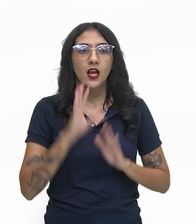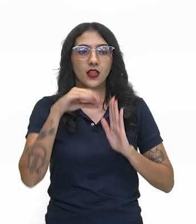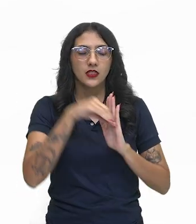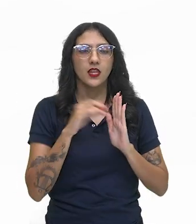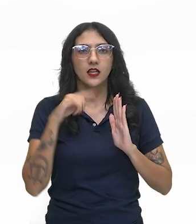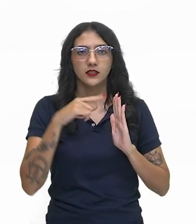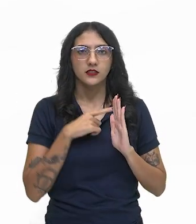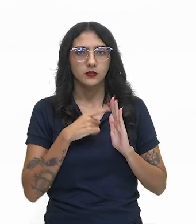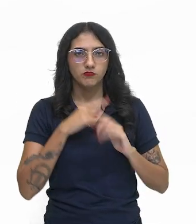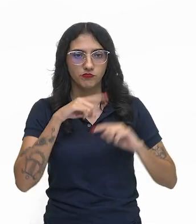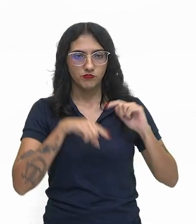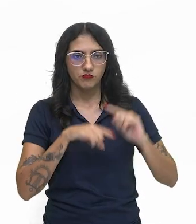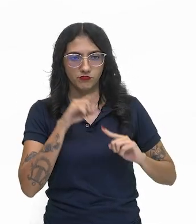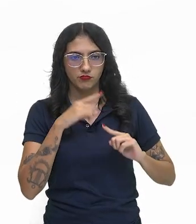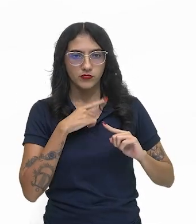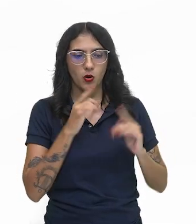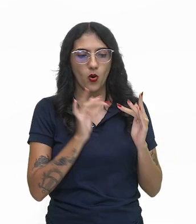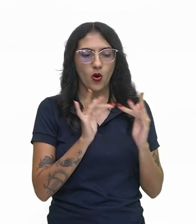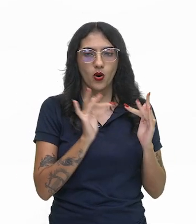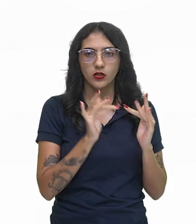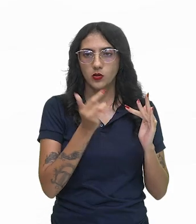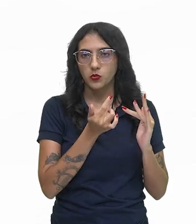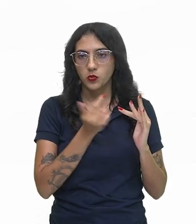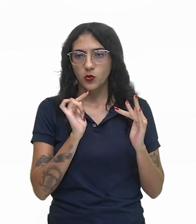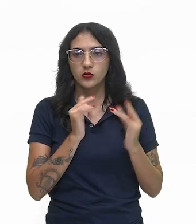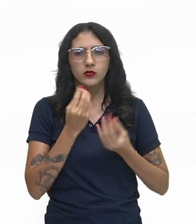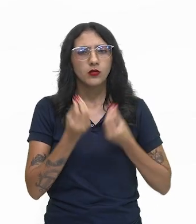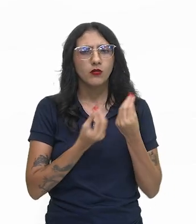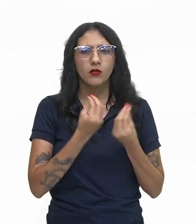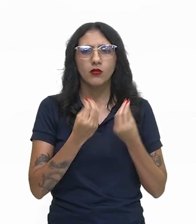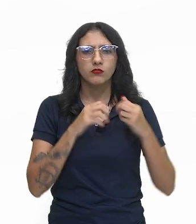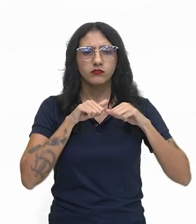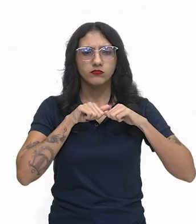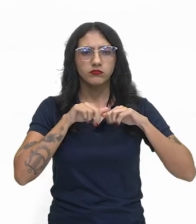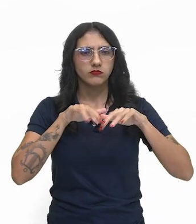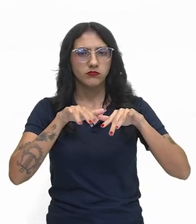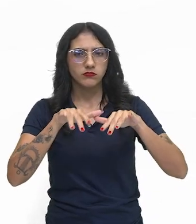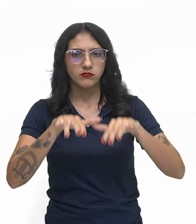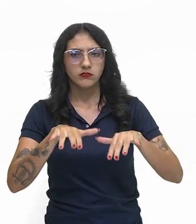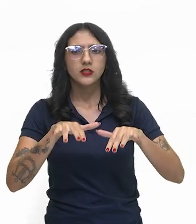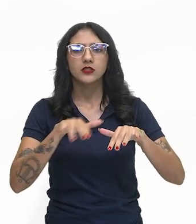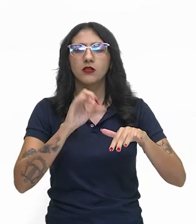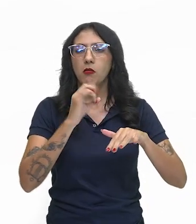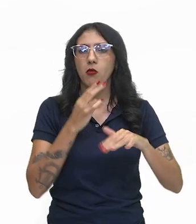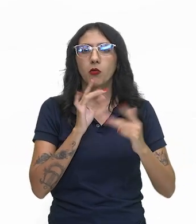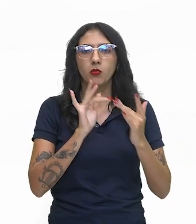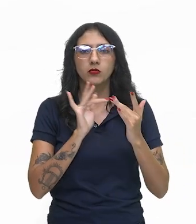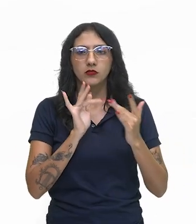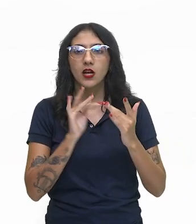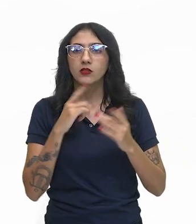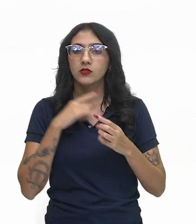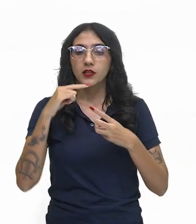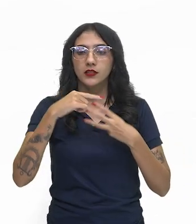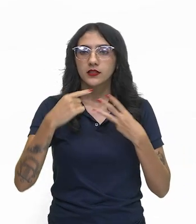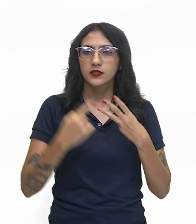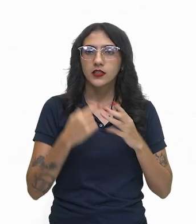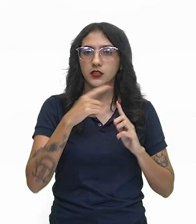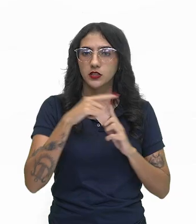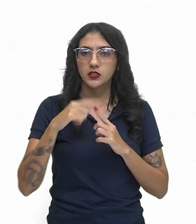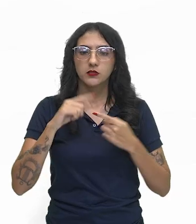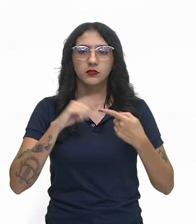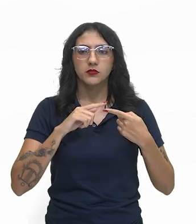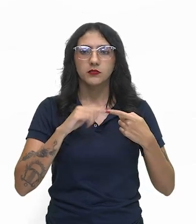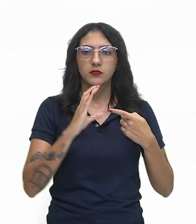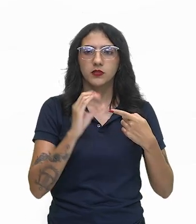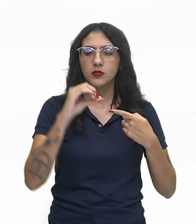para outro. Os processos de transmissão ou propagação de calor são 3. Condução, que